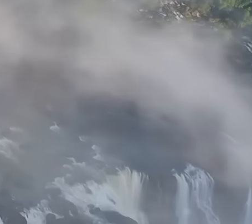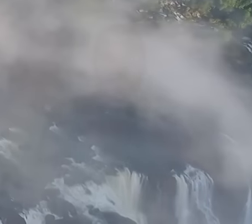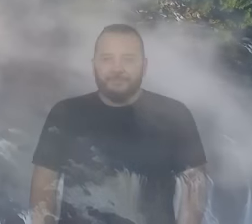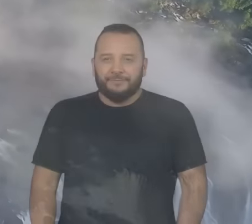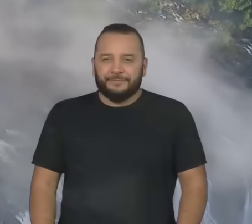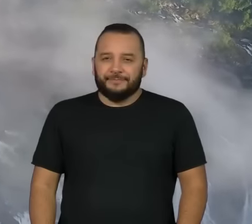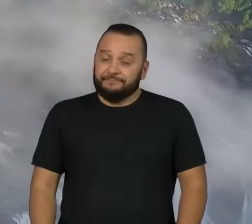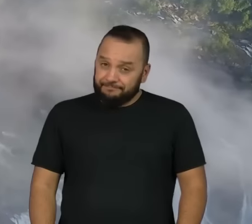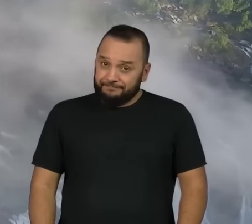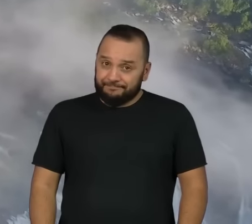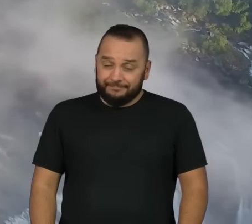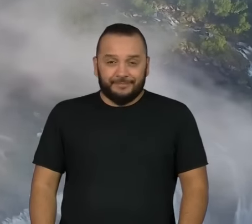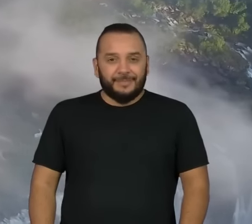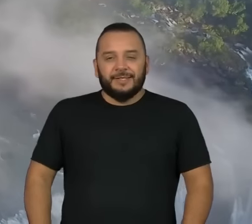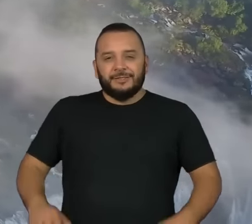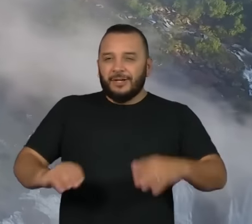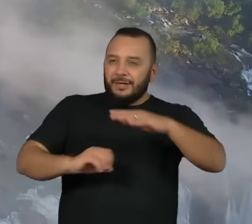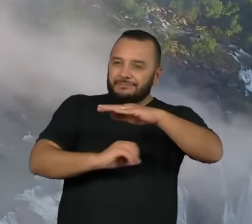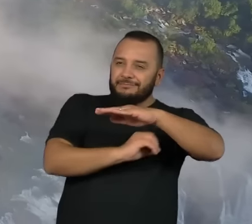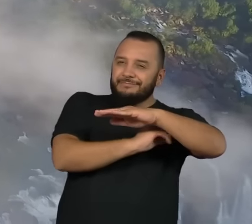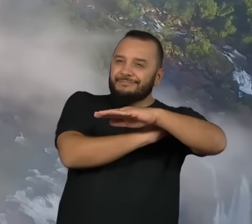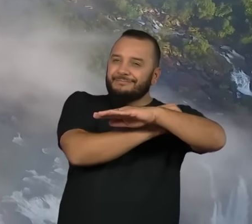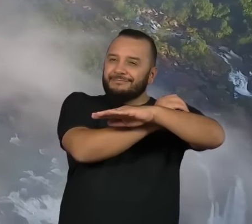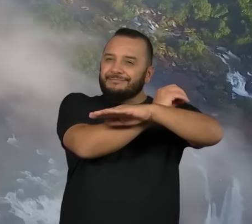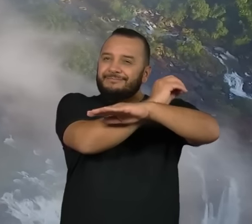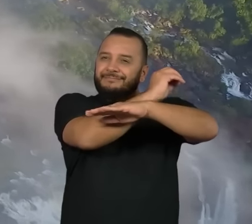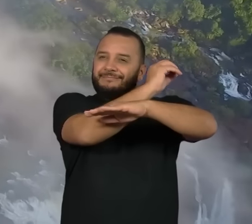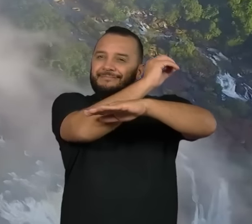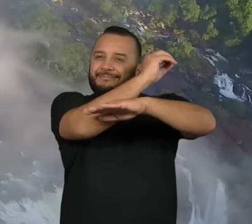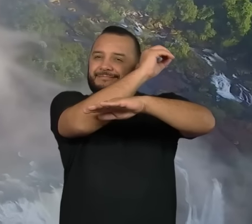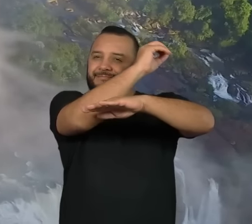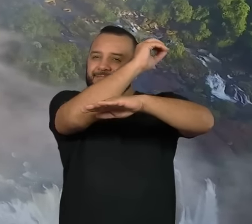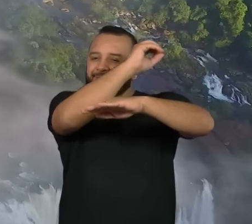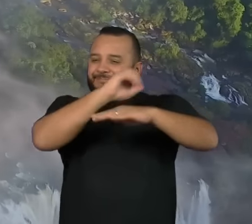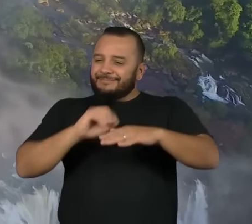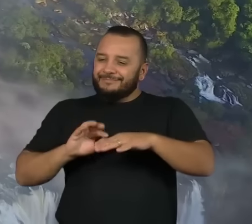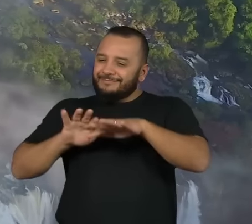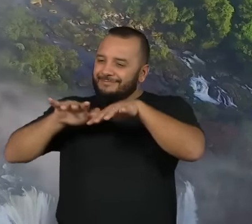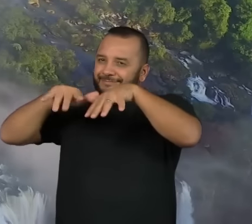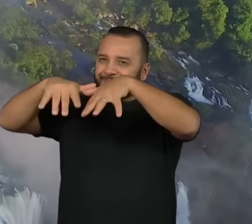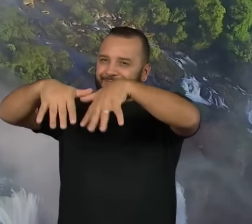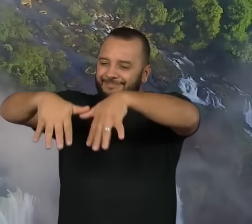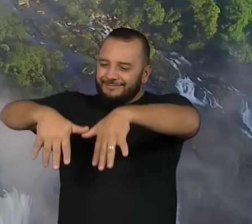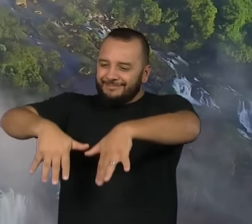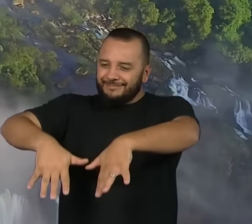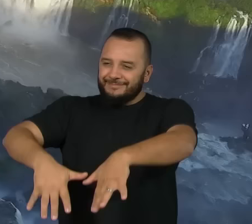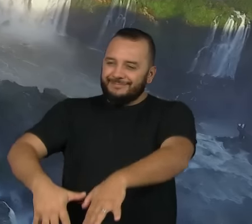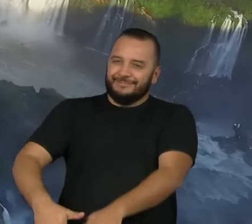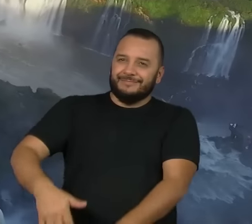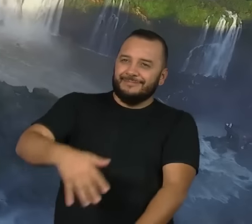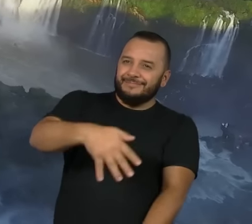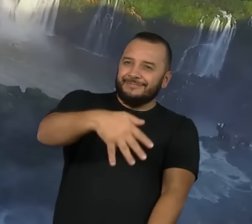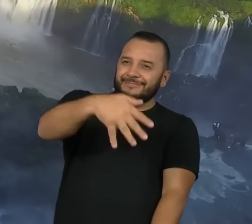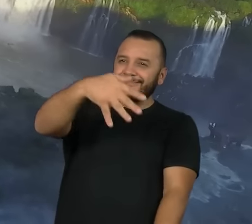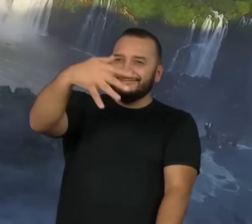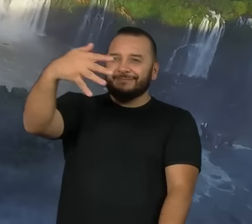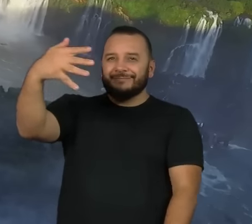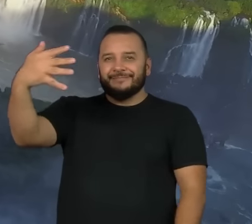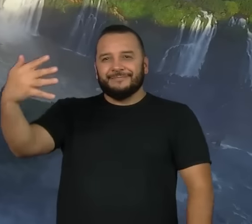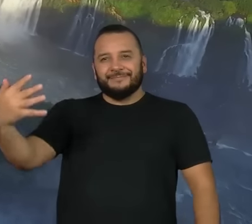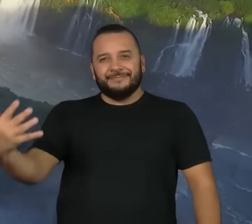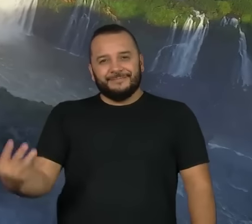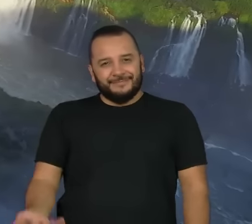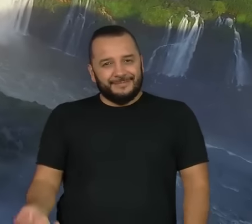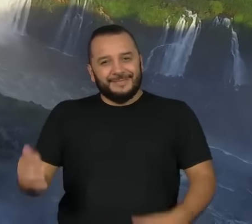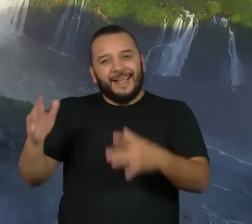Quando as luzes do amanhecer iluminam as cataratas do Iguaçu, nasce o arco-íris. Os olhos percorrem